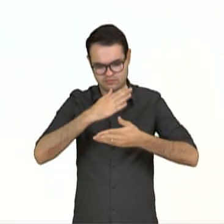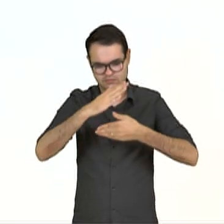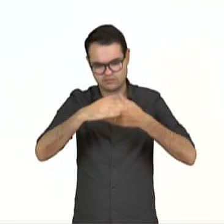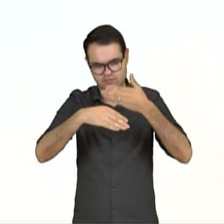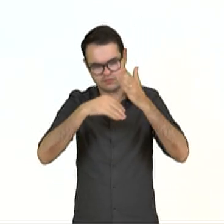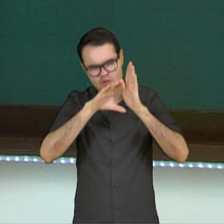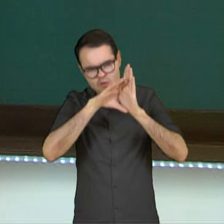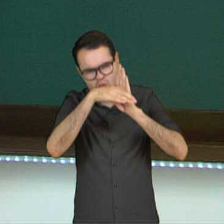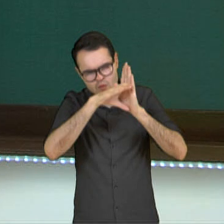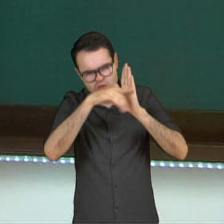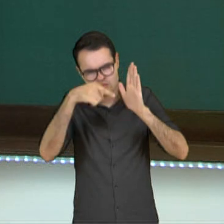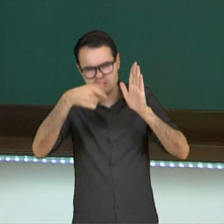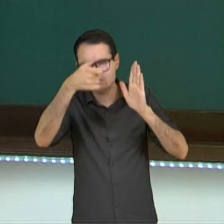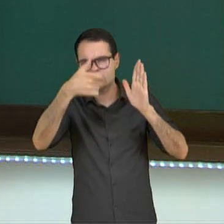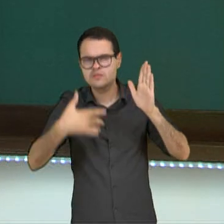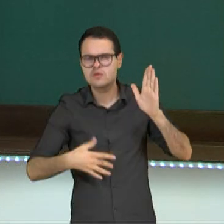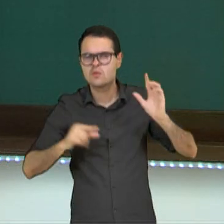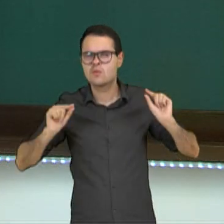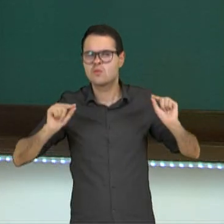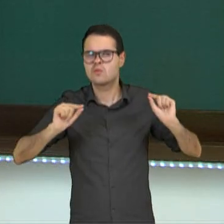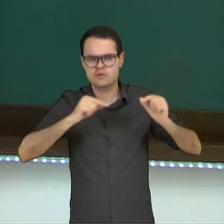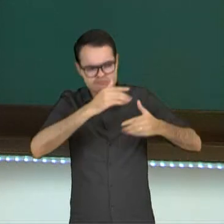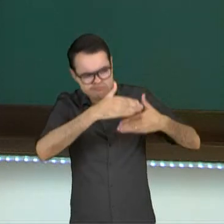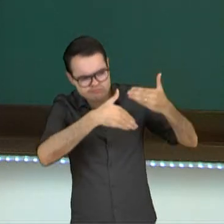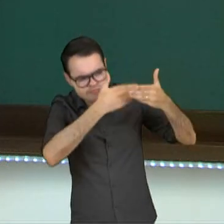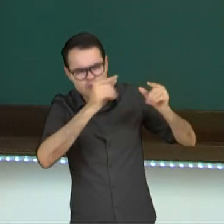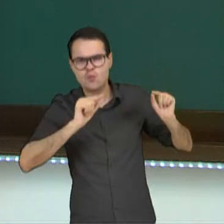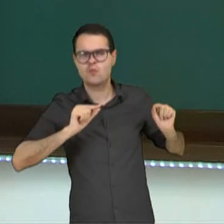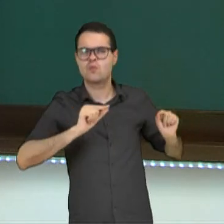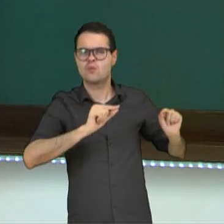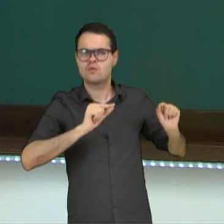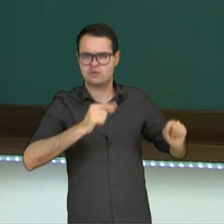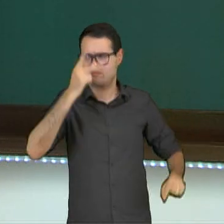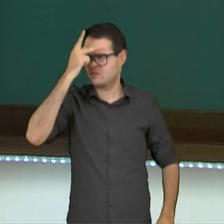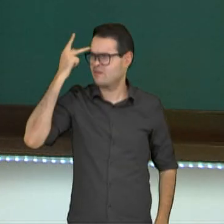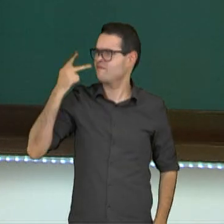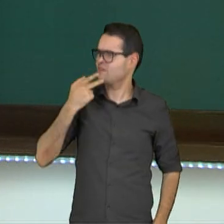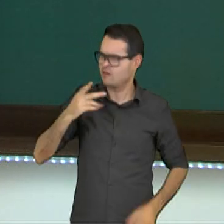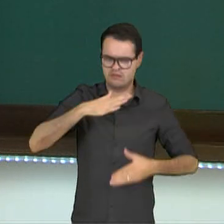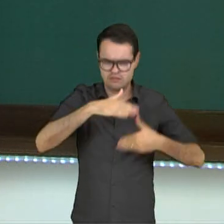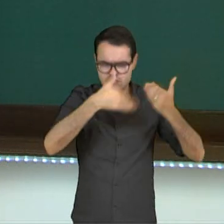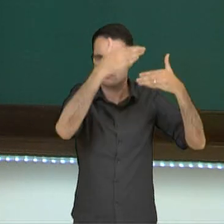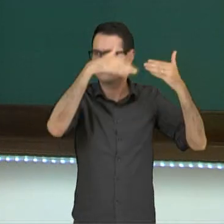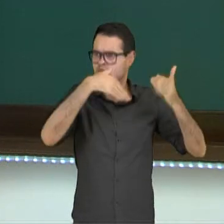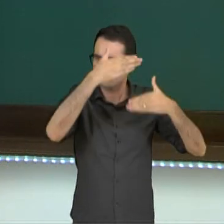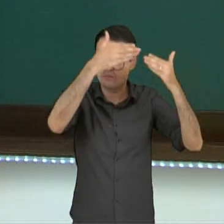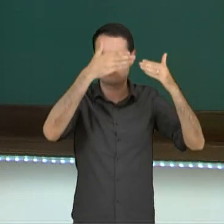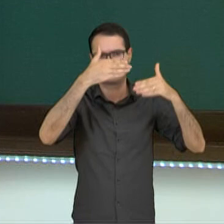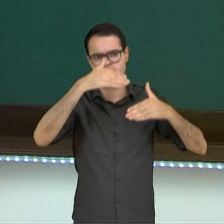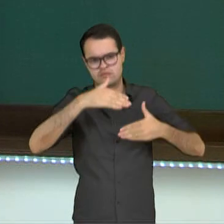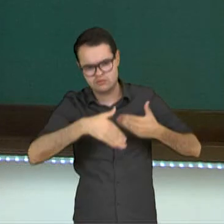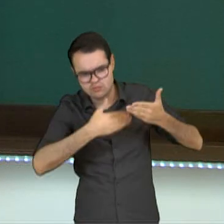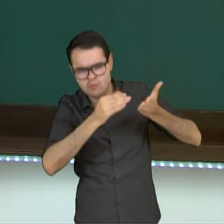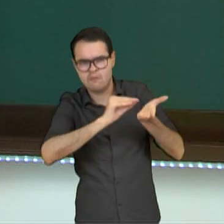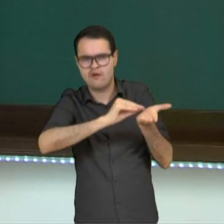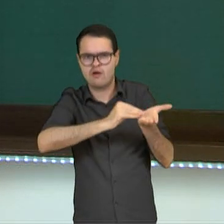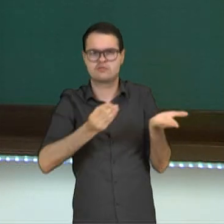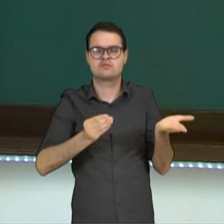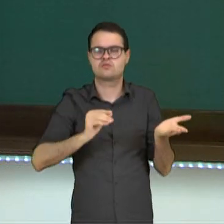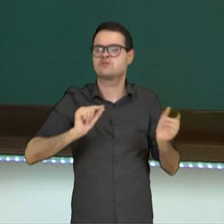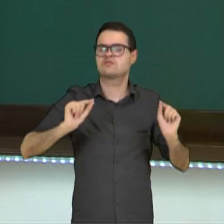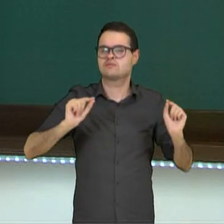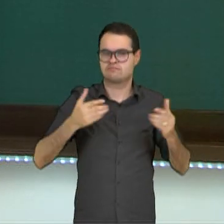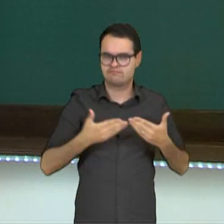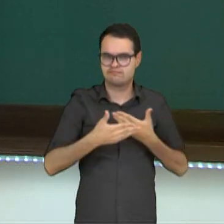desenvolvimento. O que é desenvolvimento? Ai, as pessoas ficam falando, ai, ele é desenvolvido, é subdesenvolvido. O que é desenvolvimento? Nós